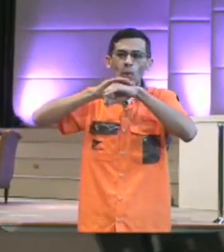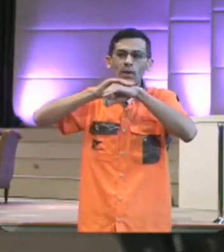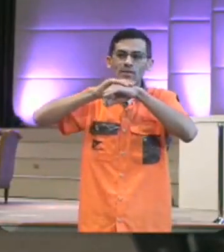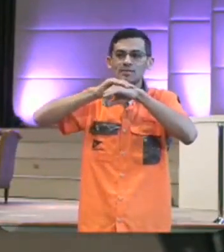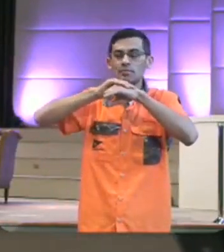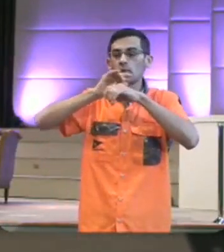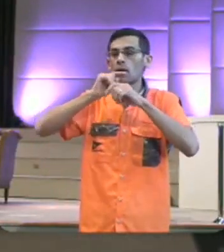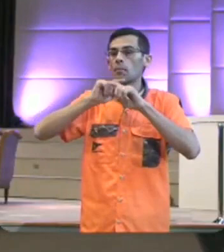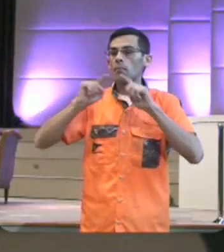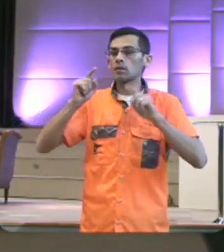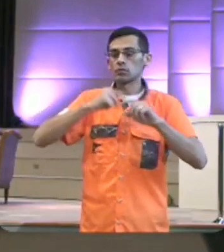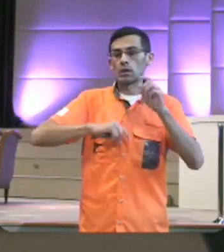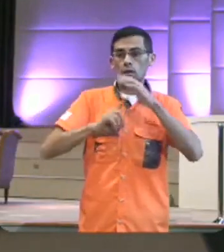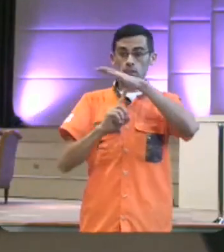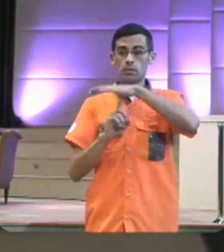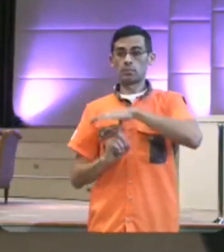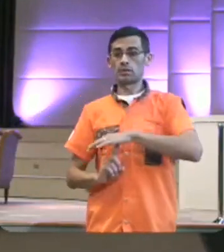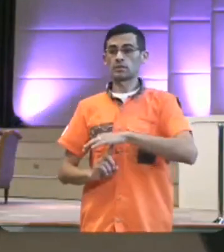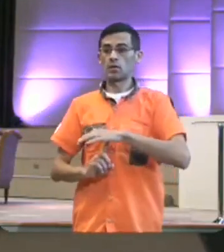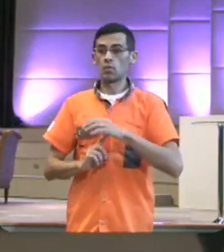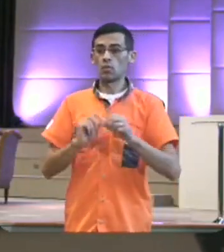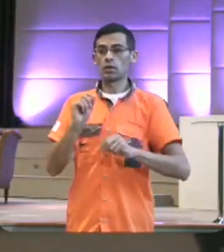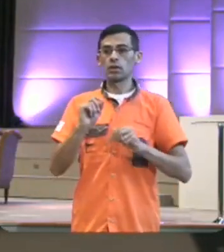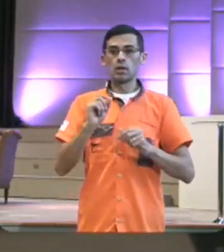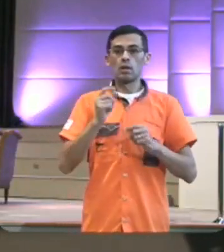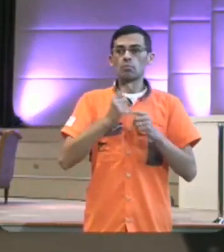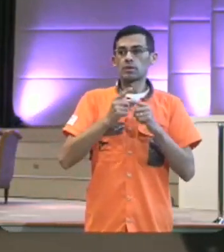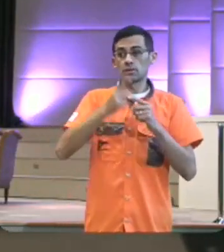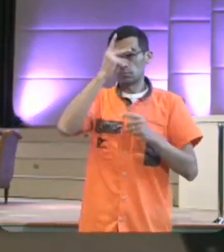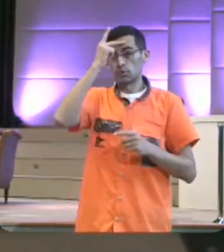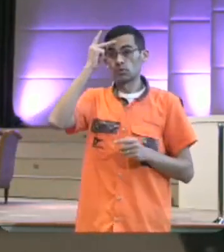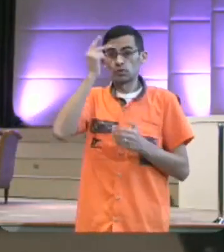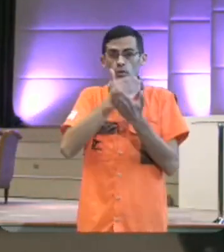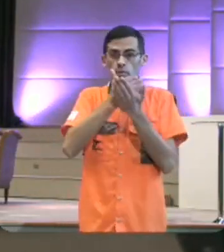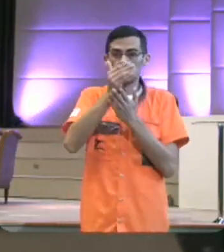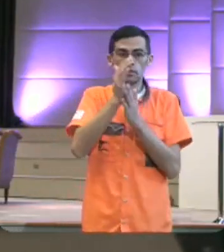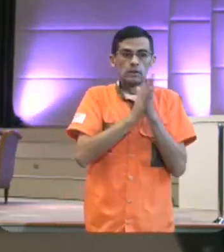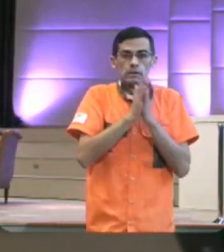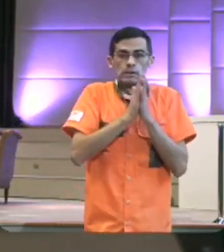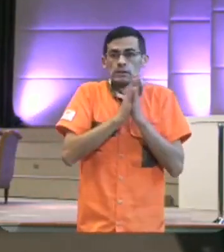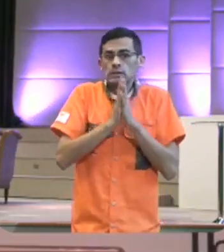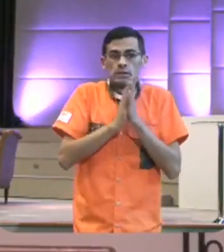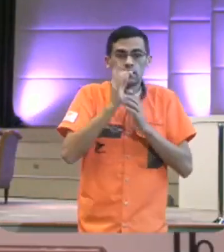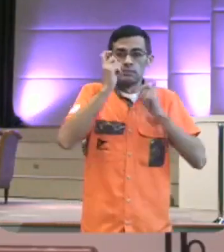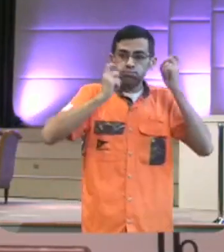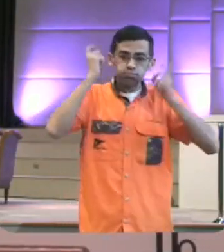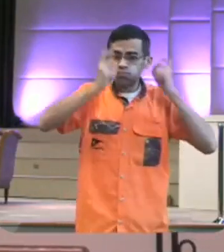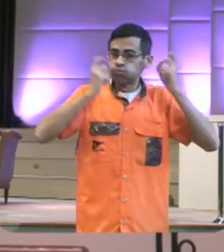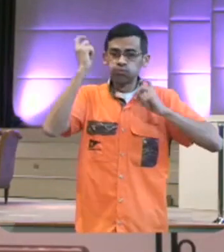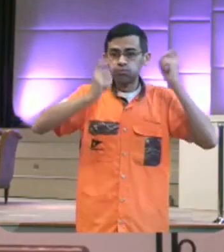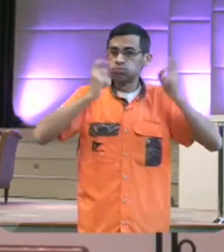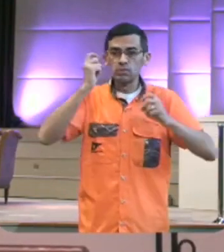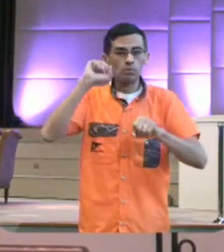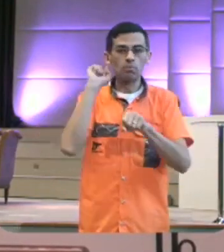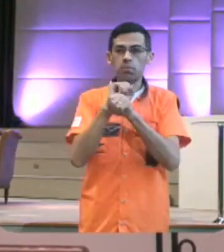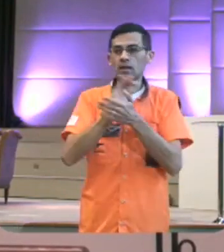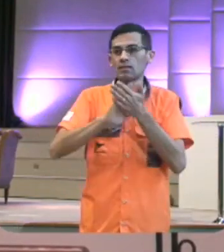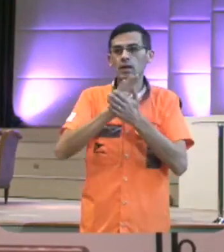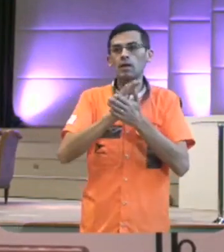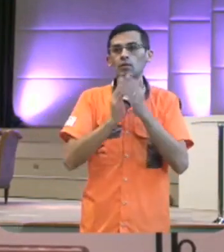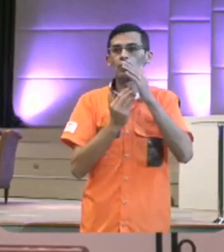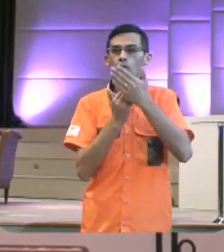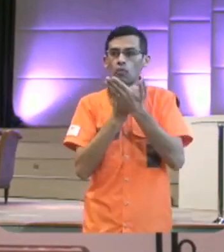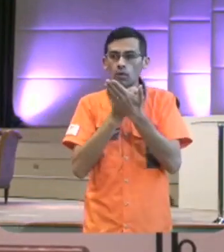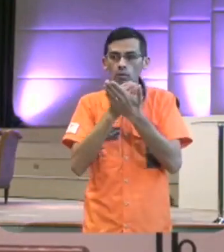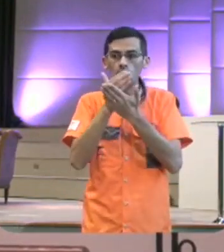Uma das razões da depressão é que o botão do pânico na nossa vida fica ligado por muito tempo e não para de funcionar, e